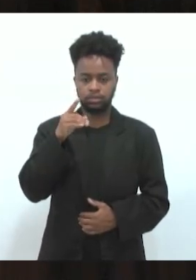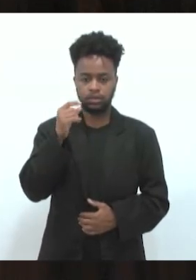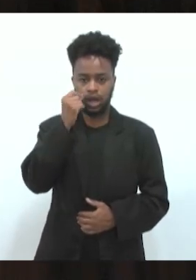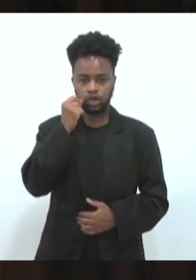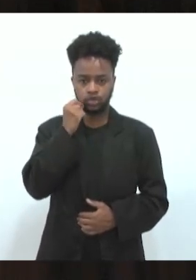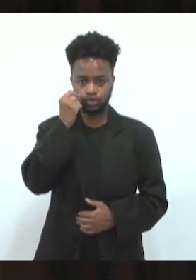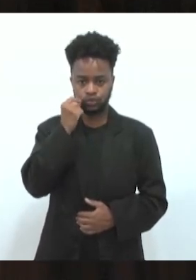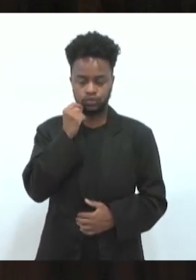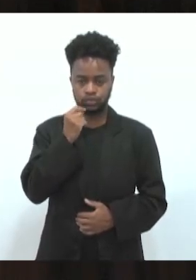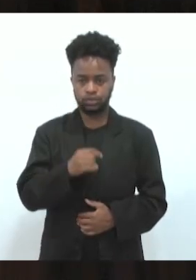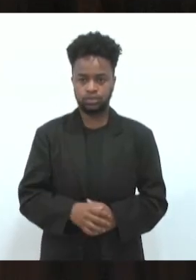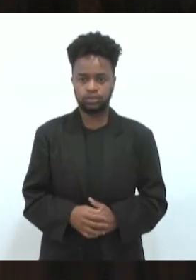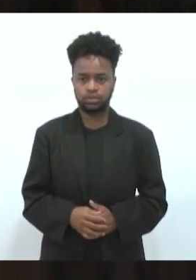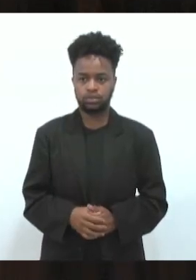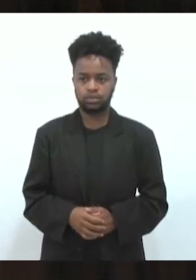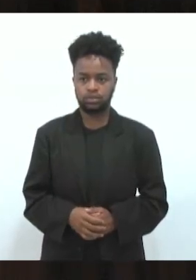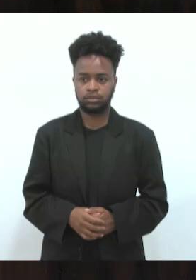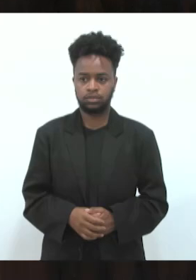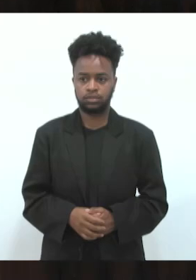Ratinho.